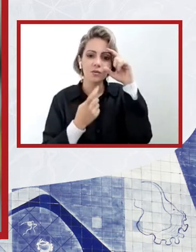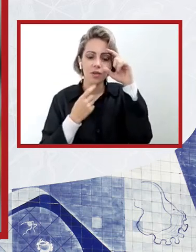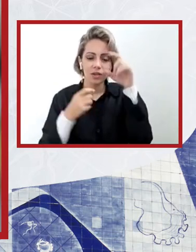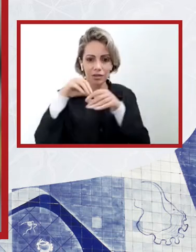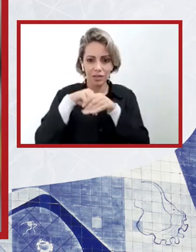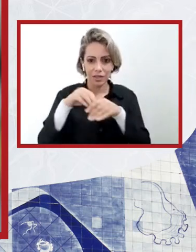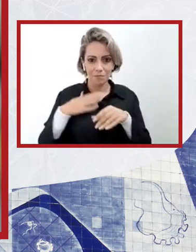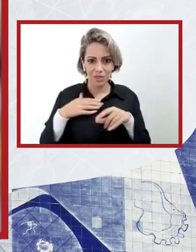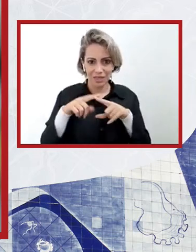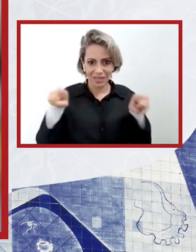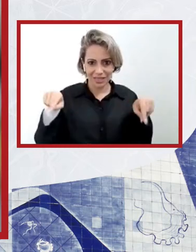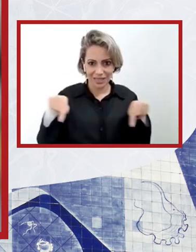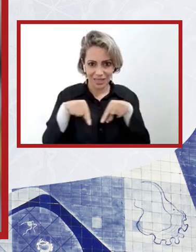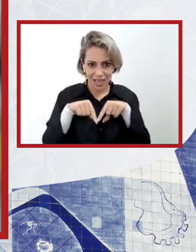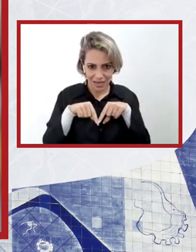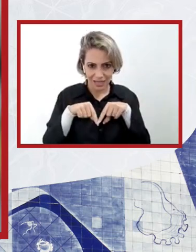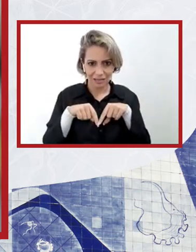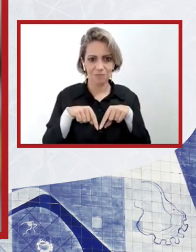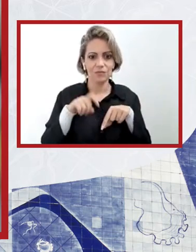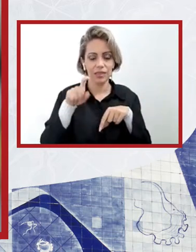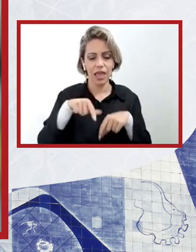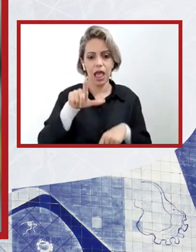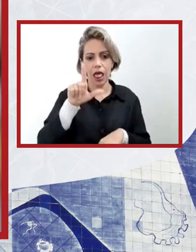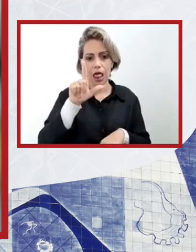no laboratório de pesquisa que eu trabalho.